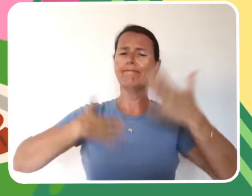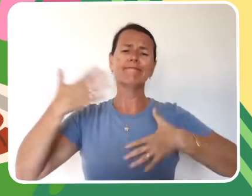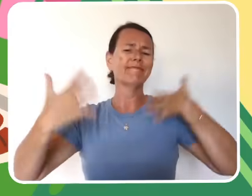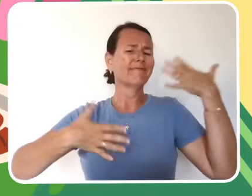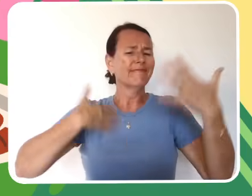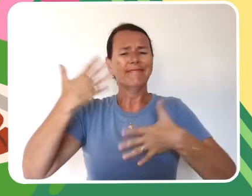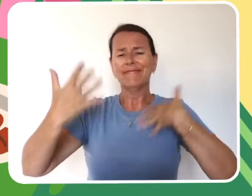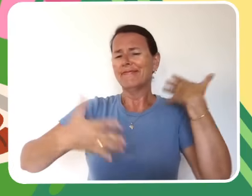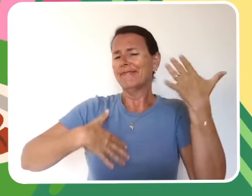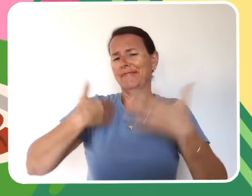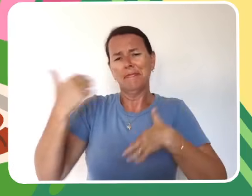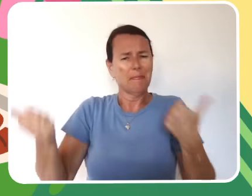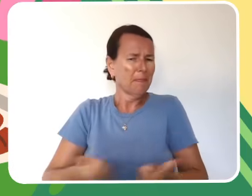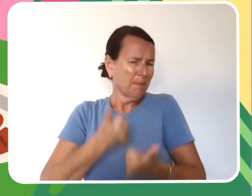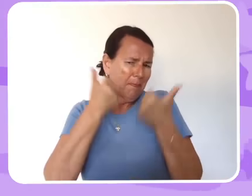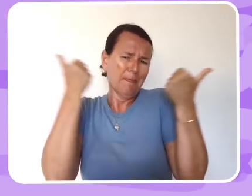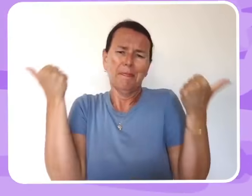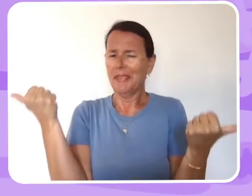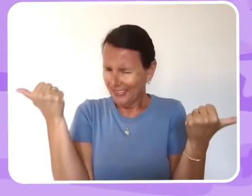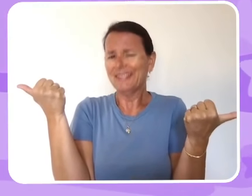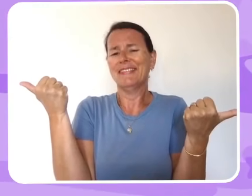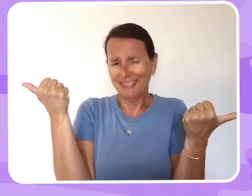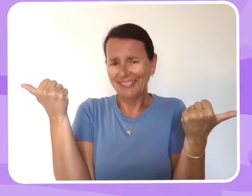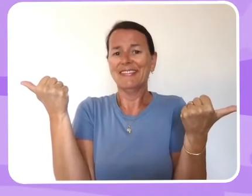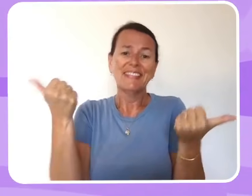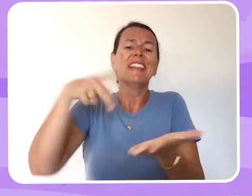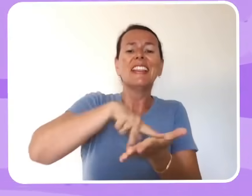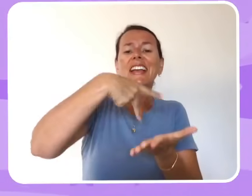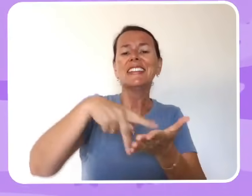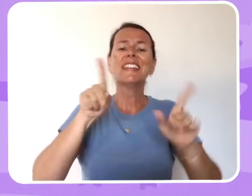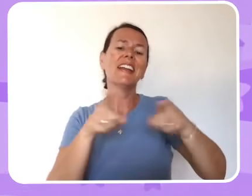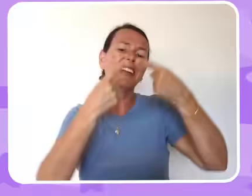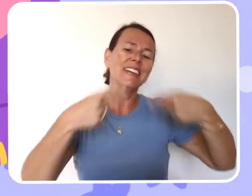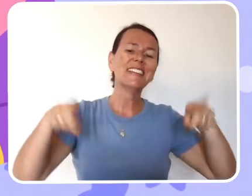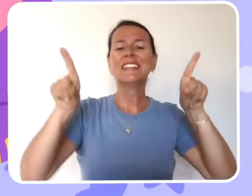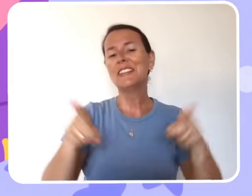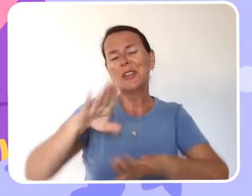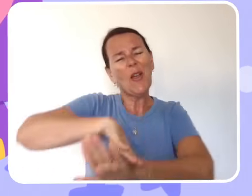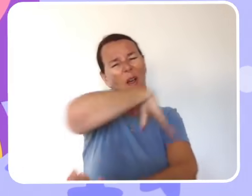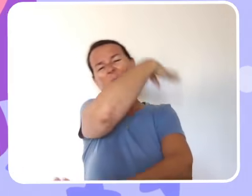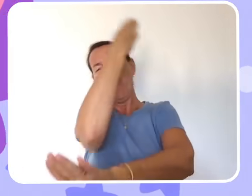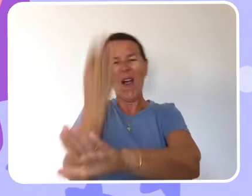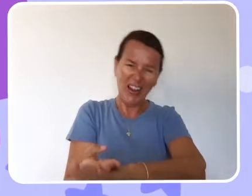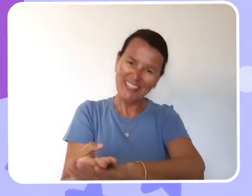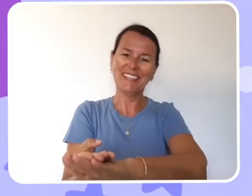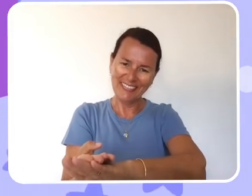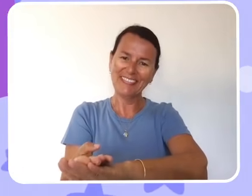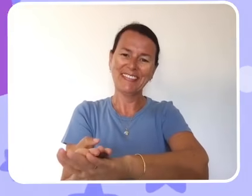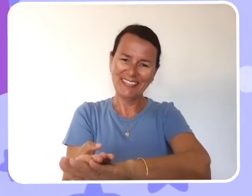brincar, espalhe só a alegria, dance e